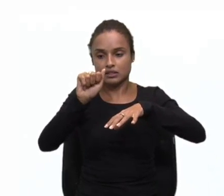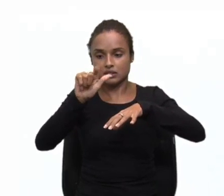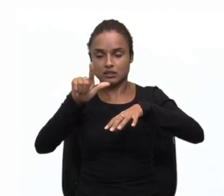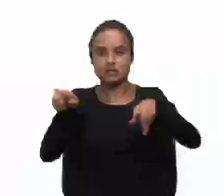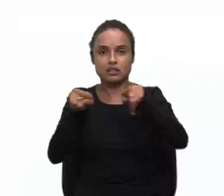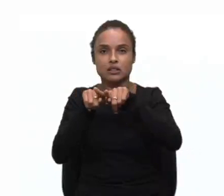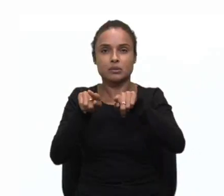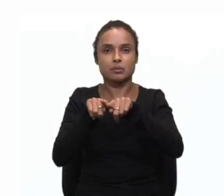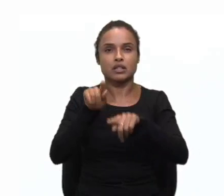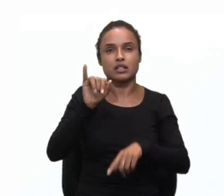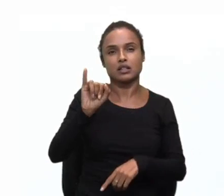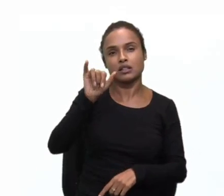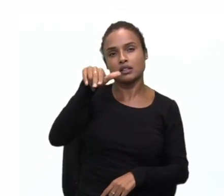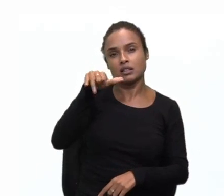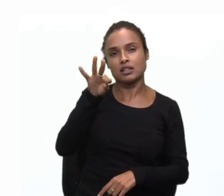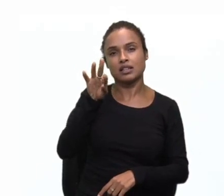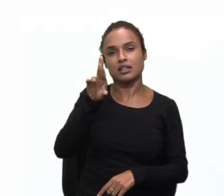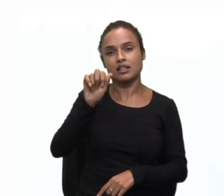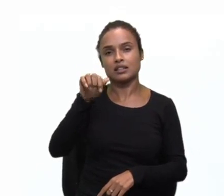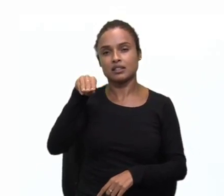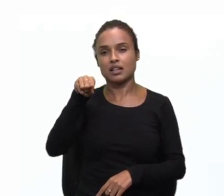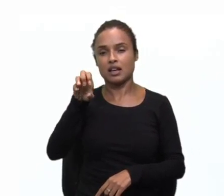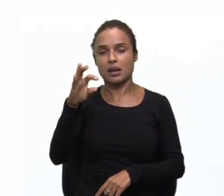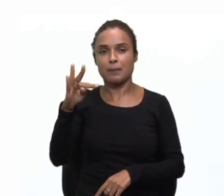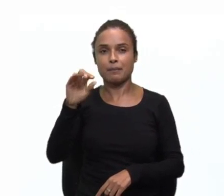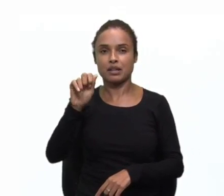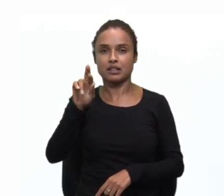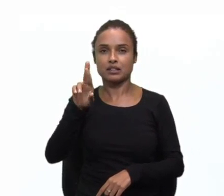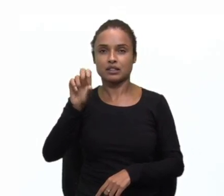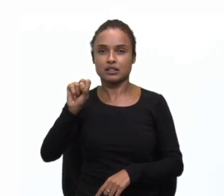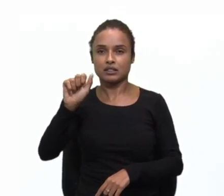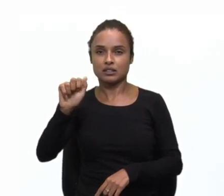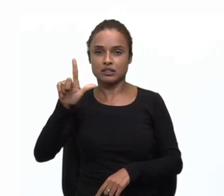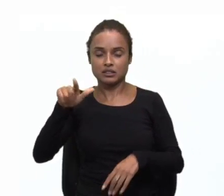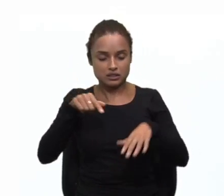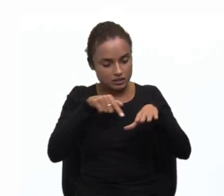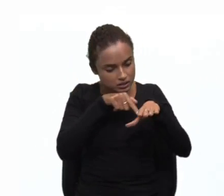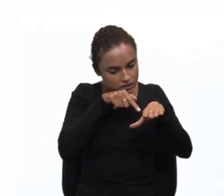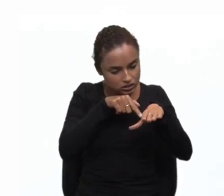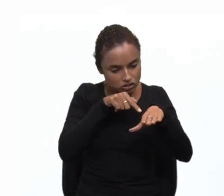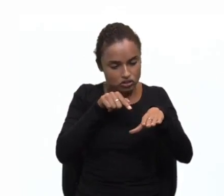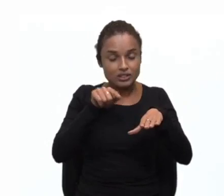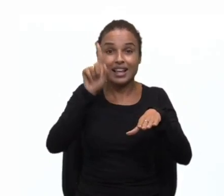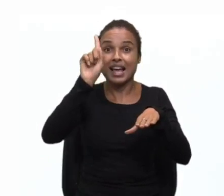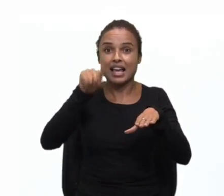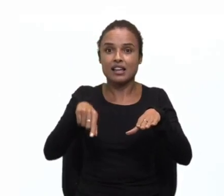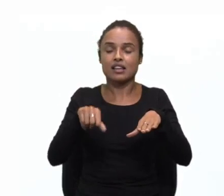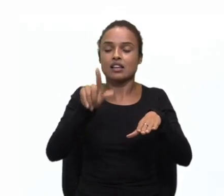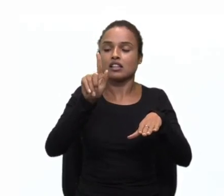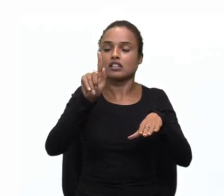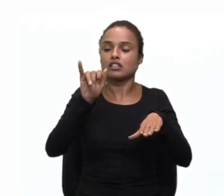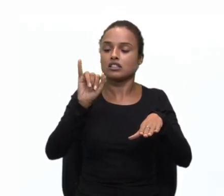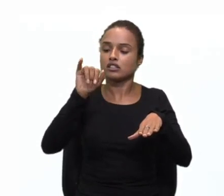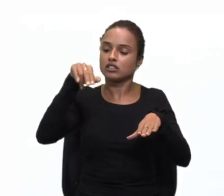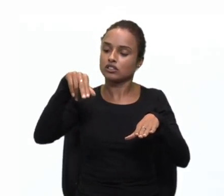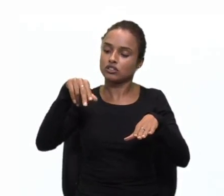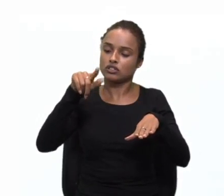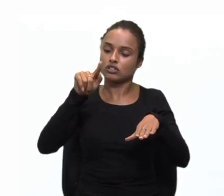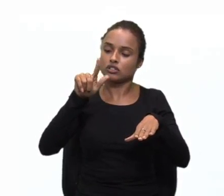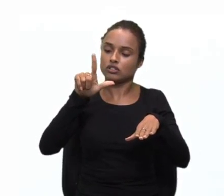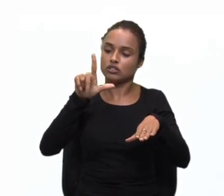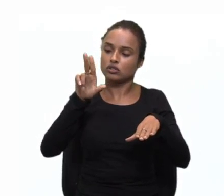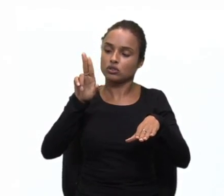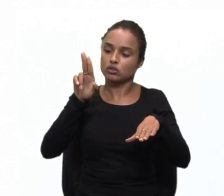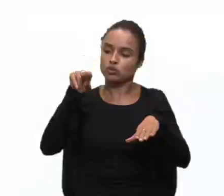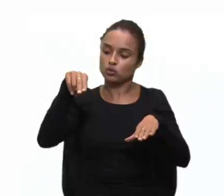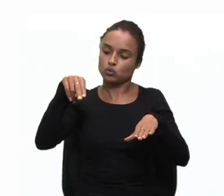intermetatarsais. É uma articulação, o tornozelo é em gínglimo, tá? Ela